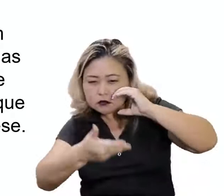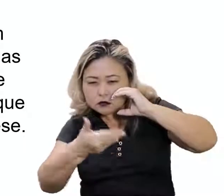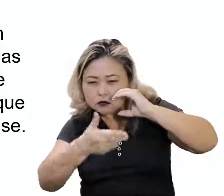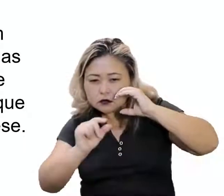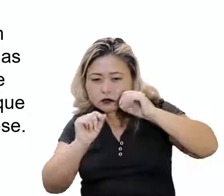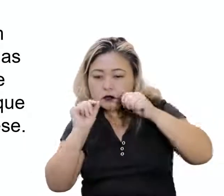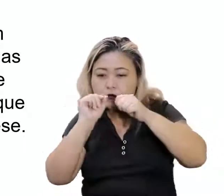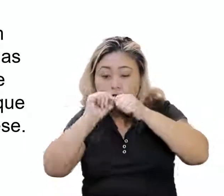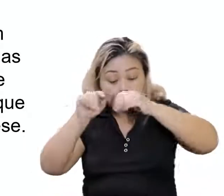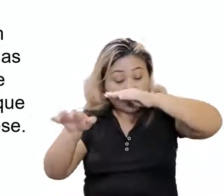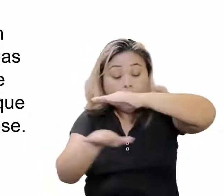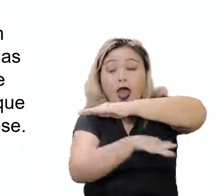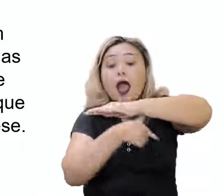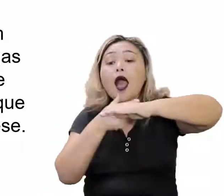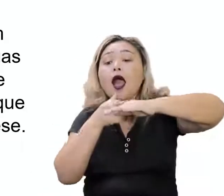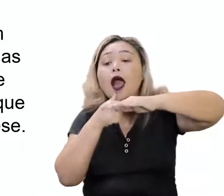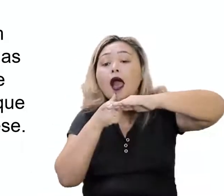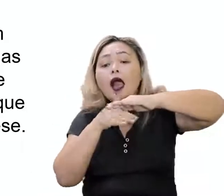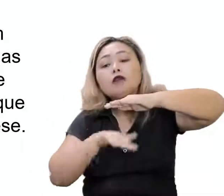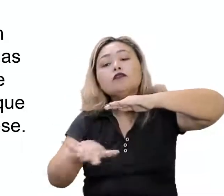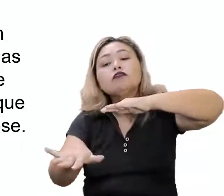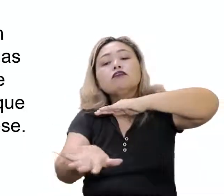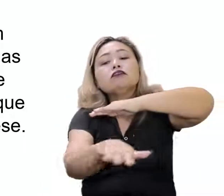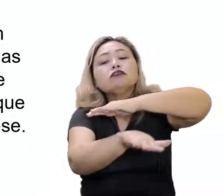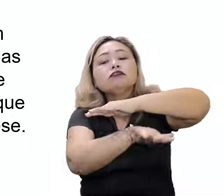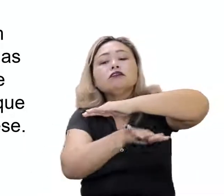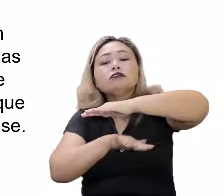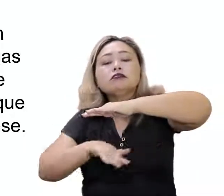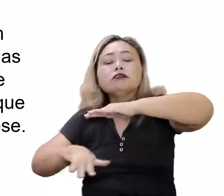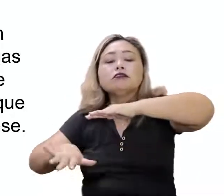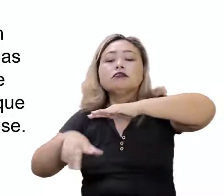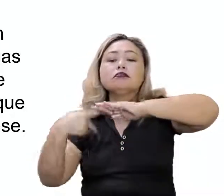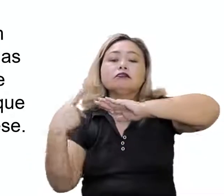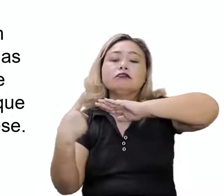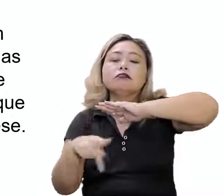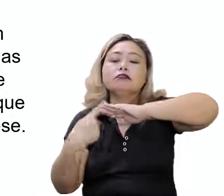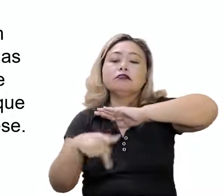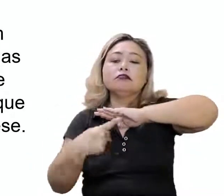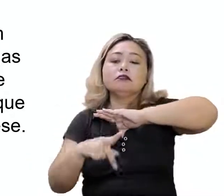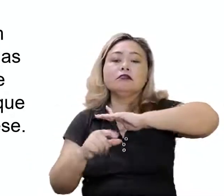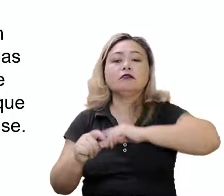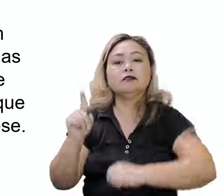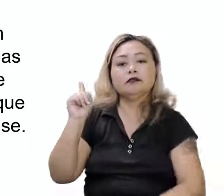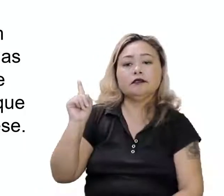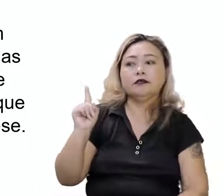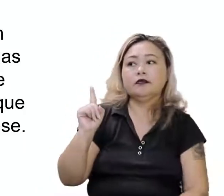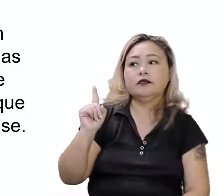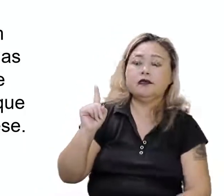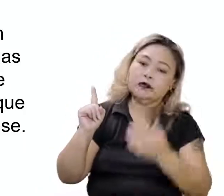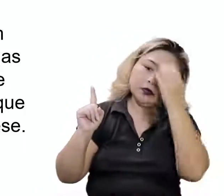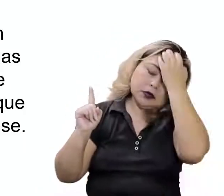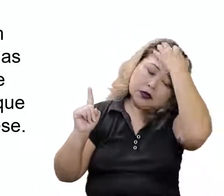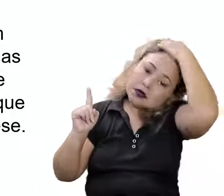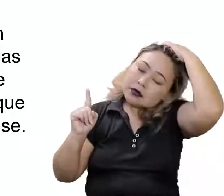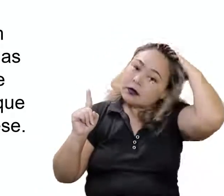fotossíntese no ambiente aquático. É isso. Então, você vai ter os produtores,